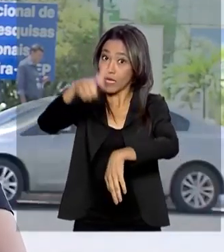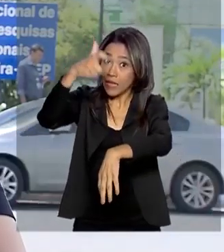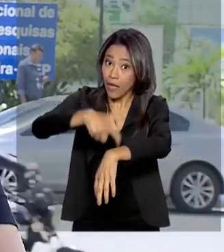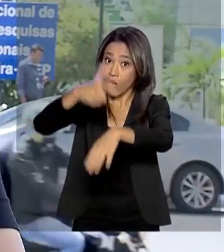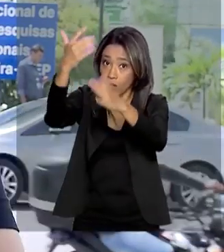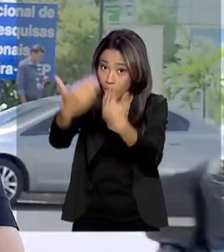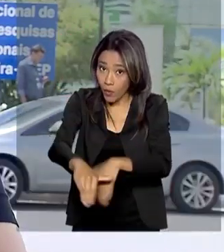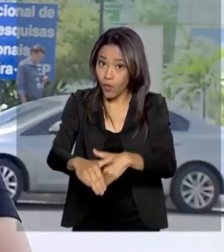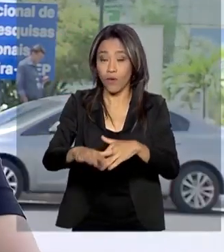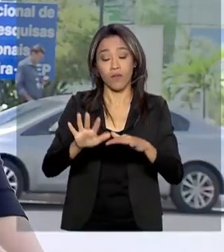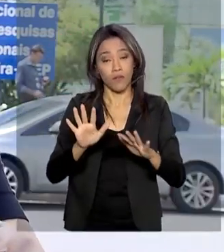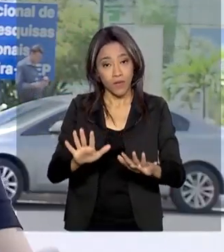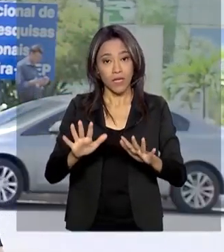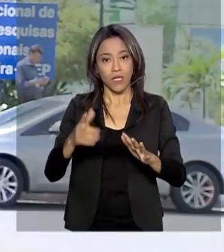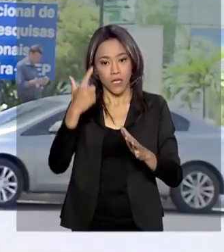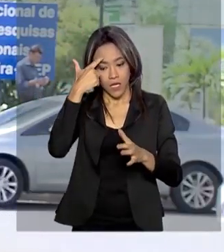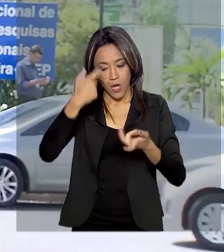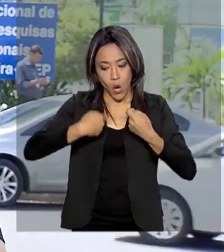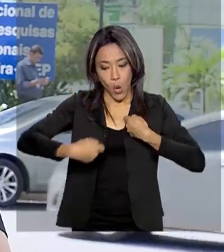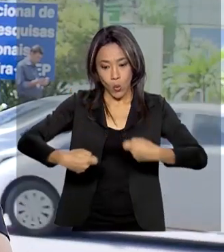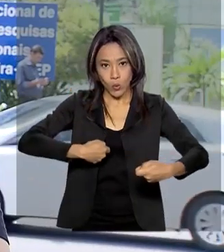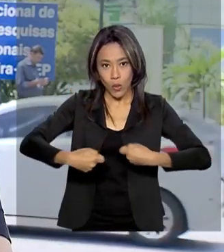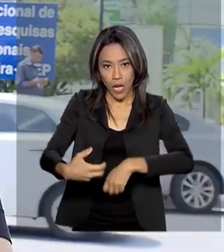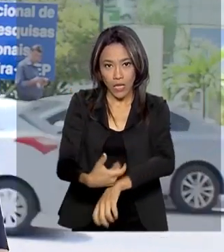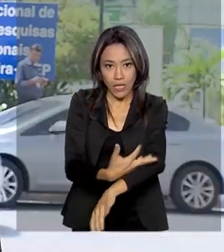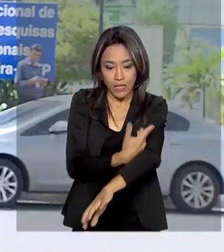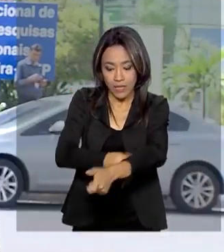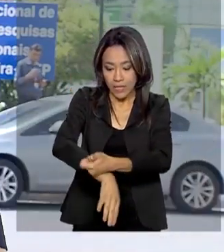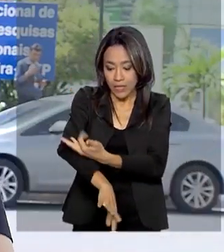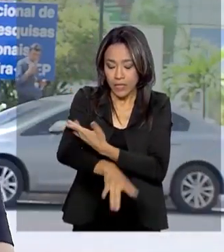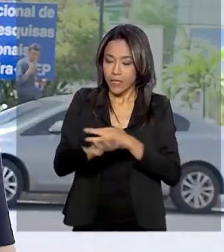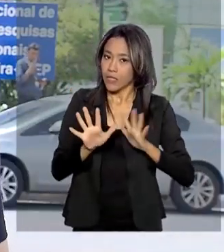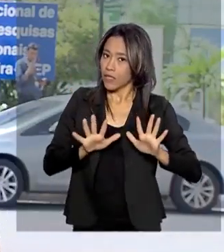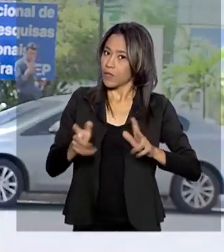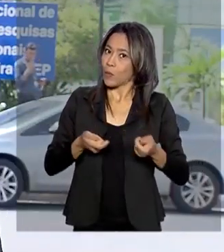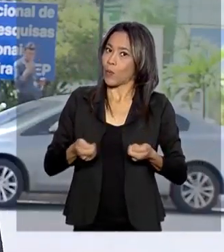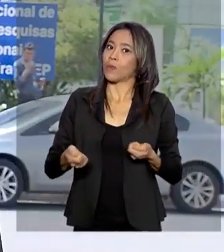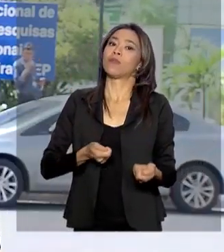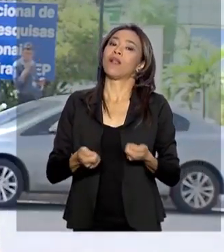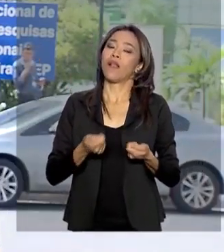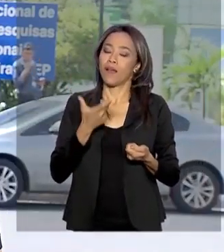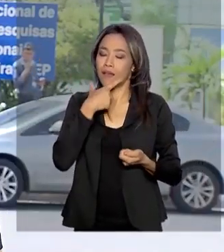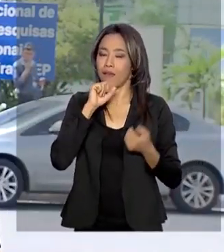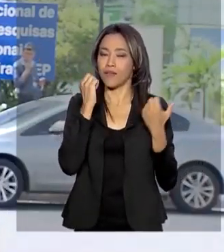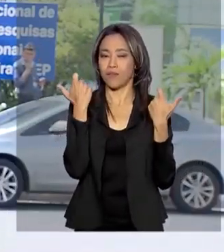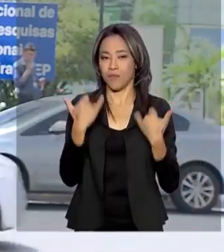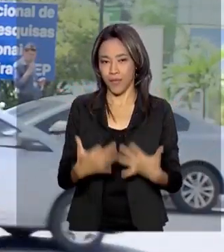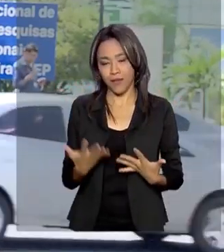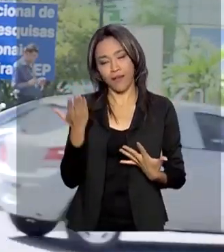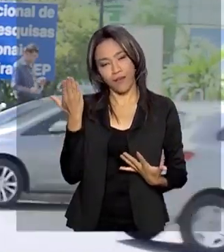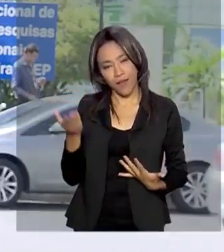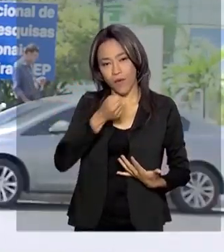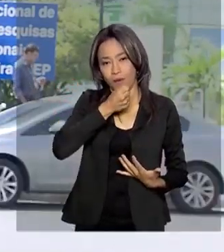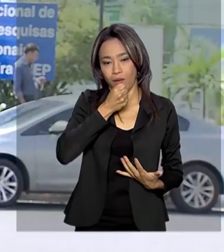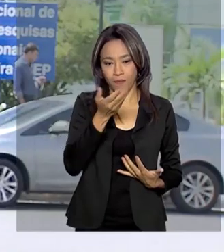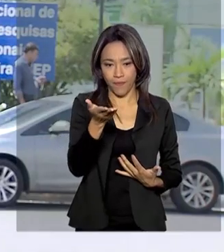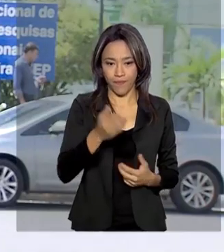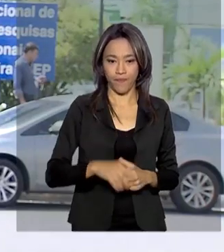aplicação, vale tudo aí para controlar a ansiedade e cuidar também do emocional. Quem conta isso para a gente é o repórter Glauco de